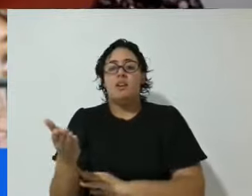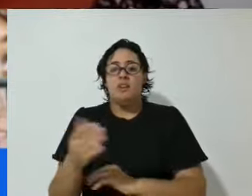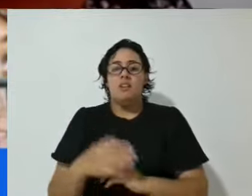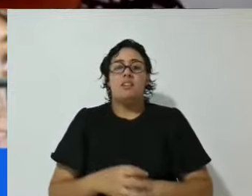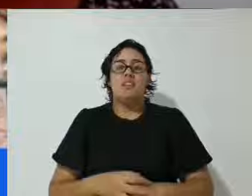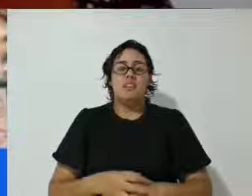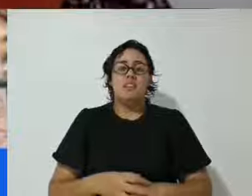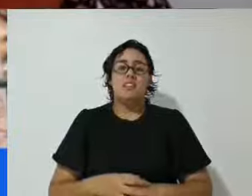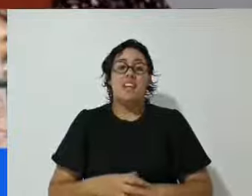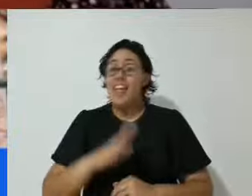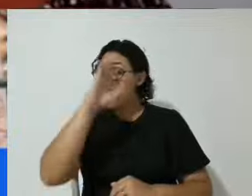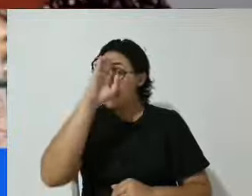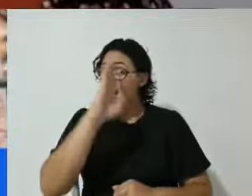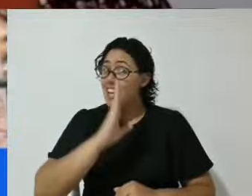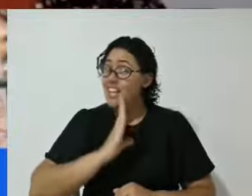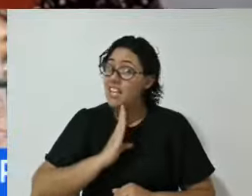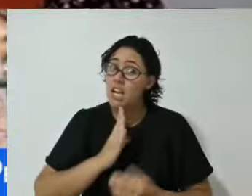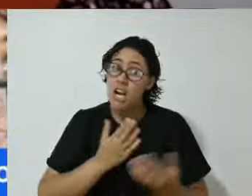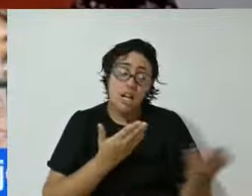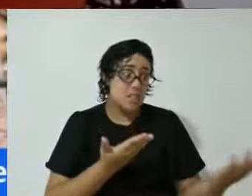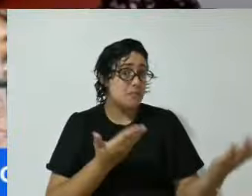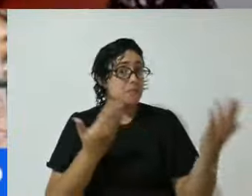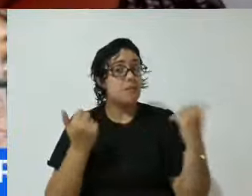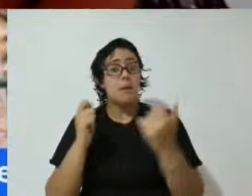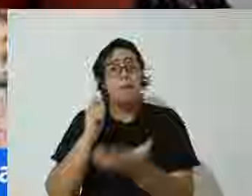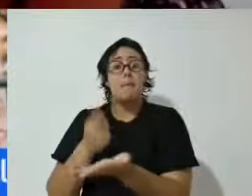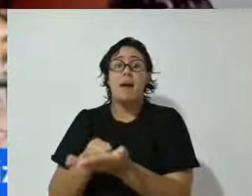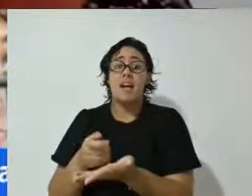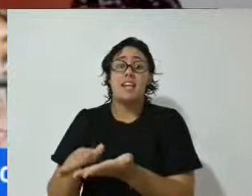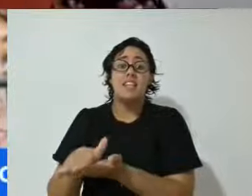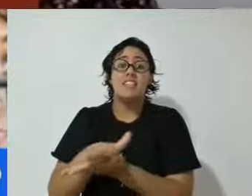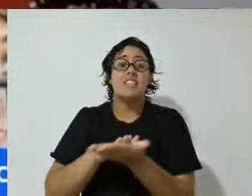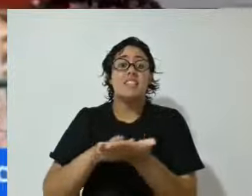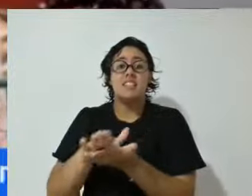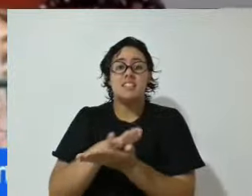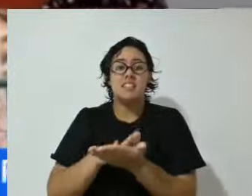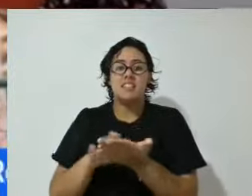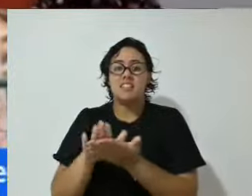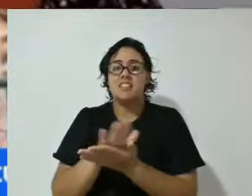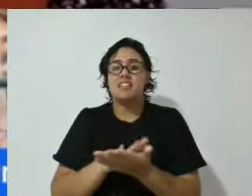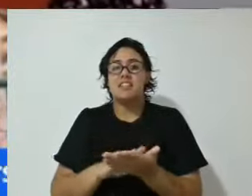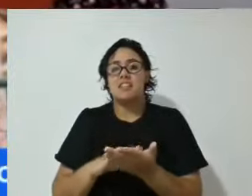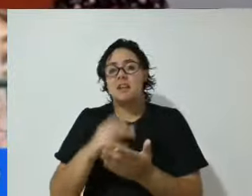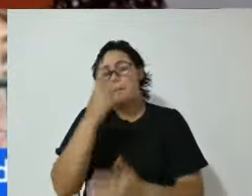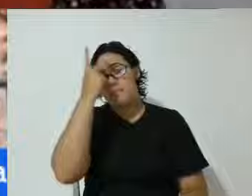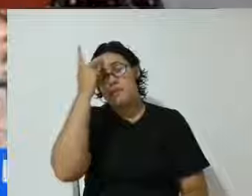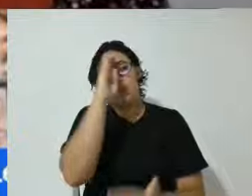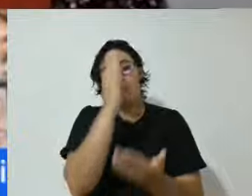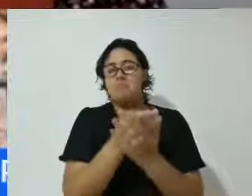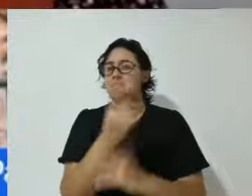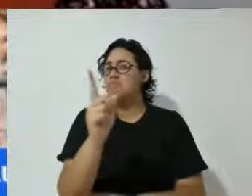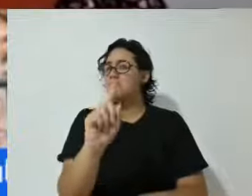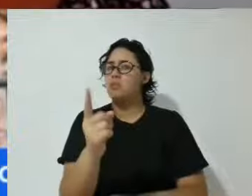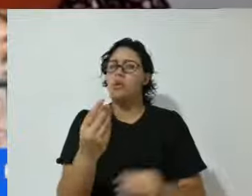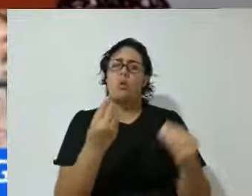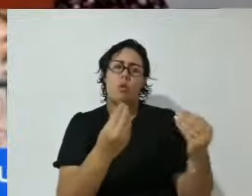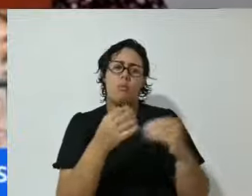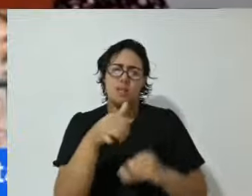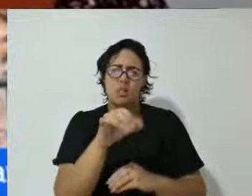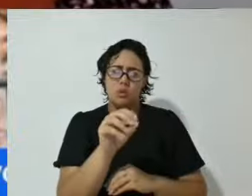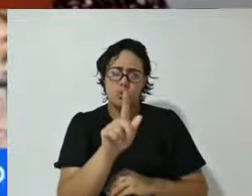de graça? Quanto que eu tenho? Eu não preciso pagar nada. Não, as pessoas não acreditavam. Foi como assim? Yoga de